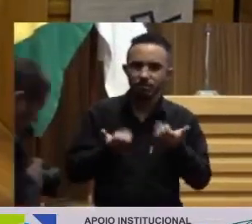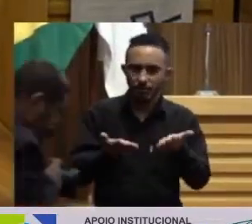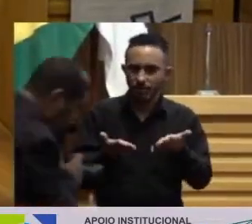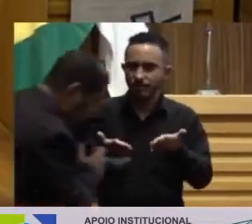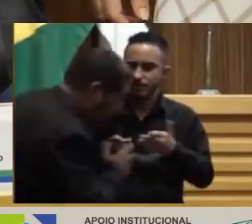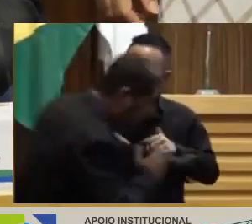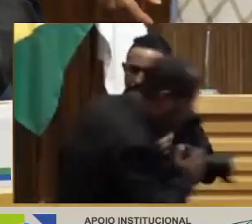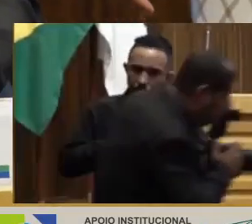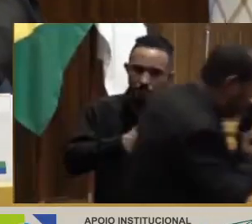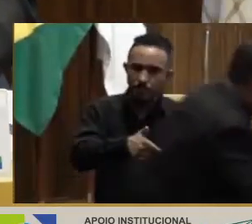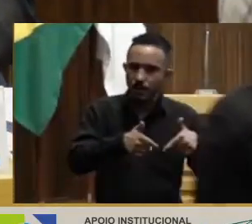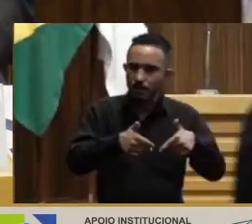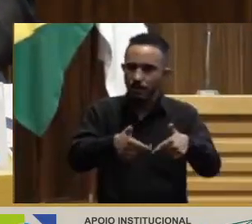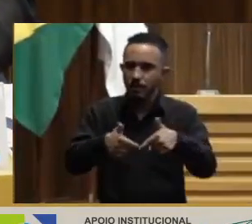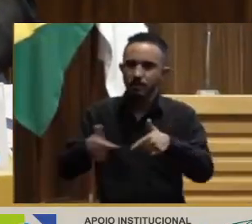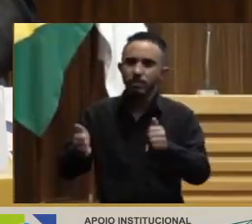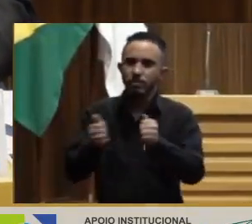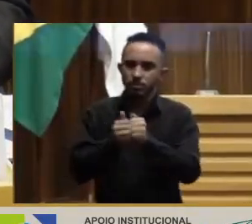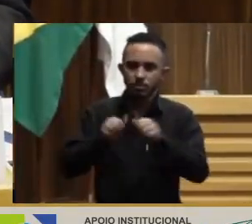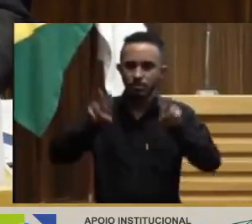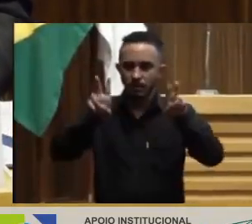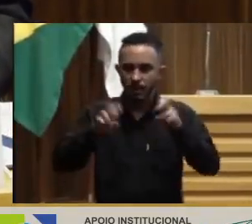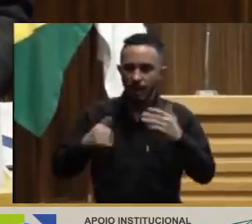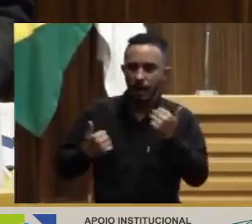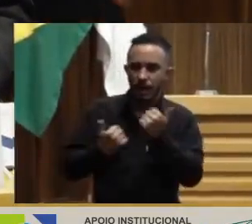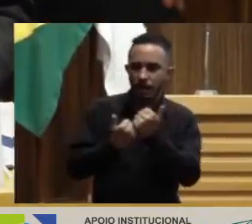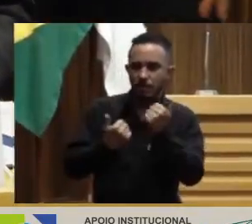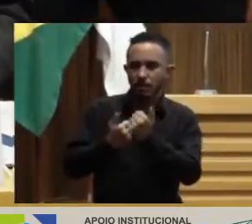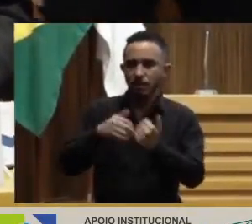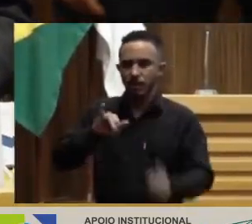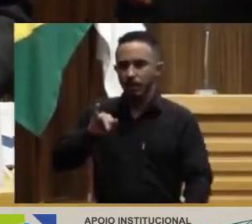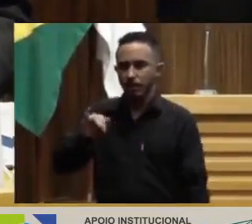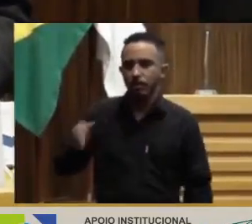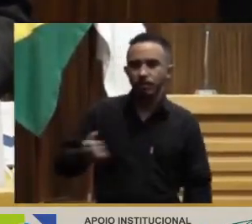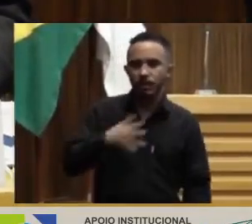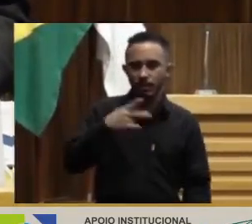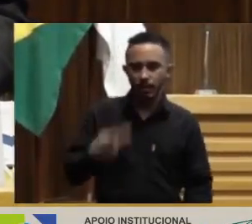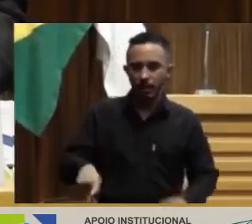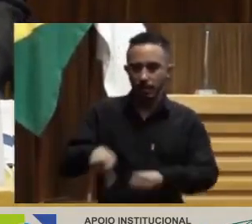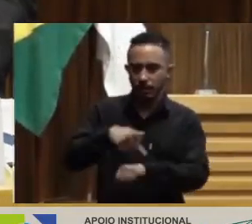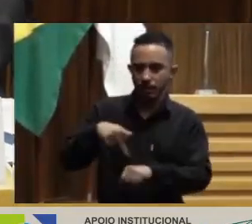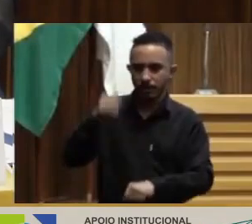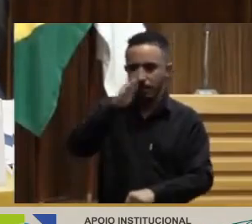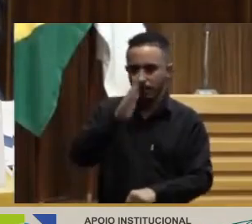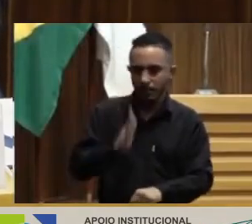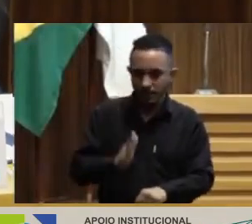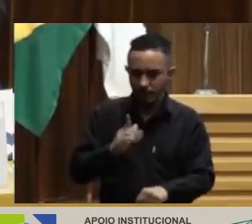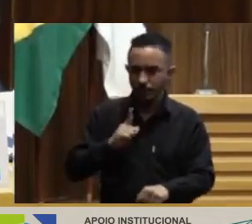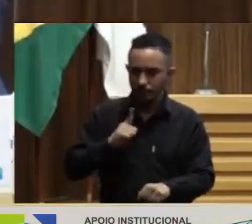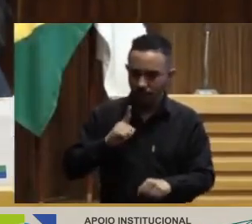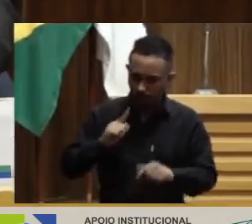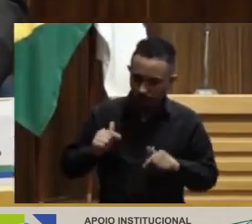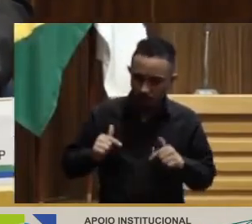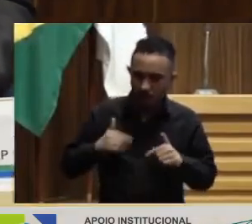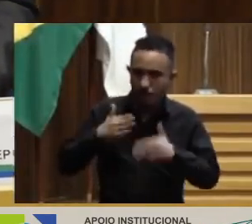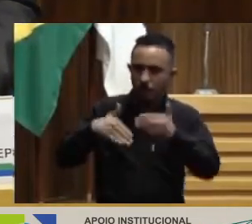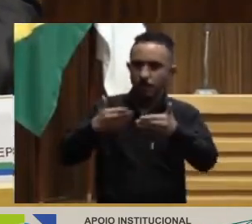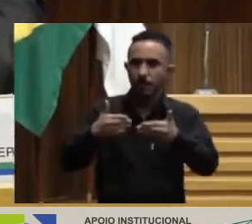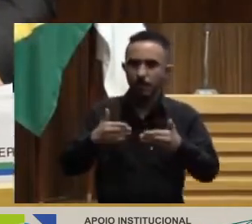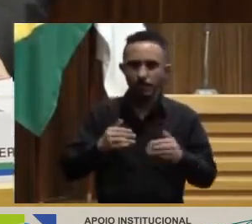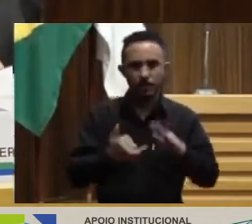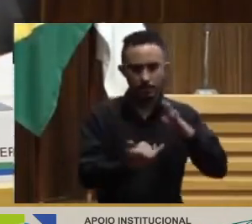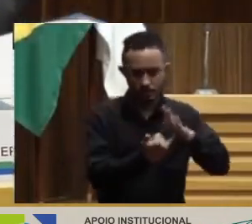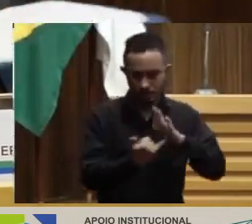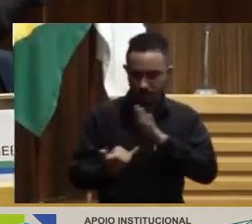de ações conjuntas relacionadas ao apoio à inovação no país. O acordo traz avanços na coordenação entre as